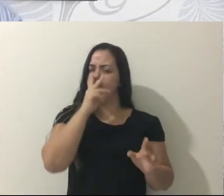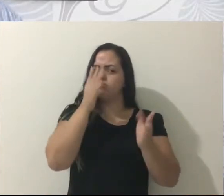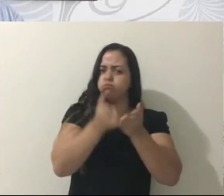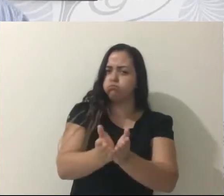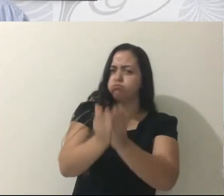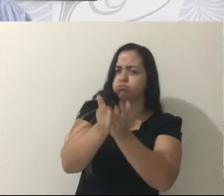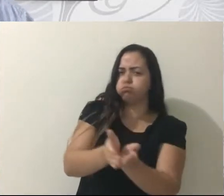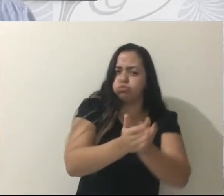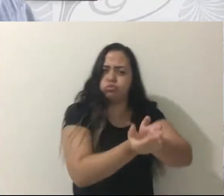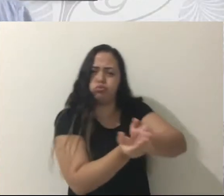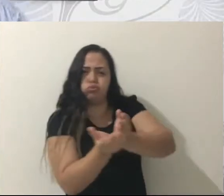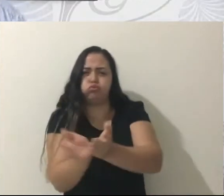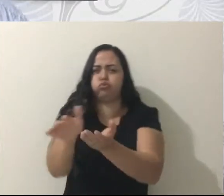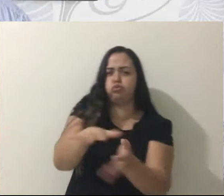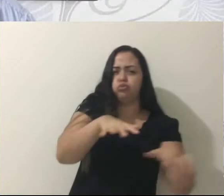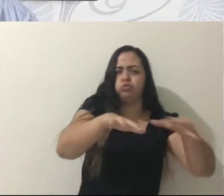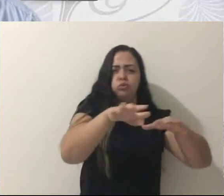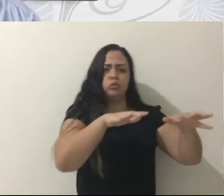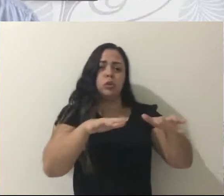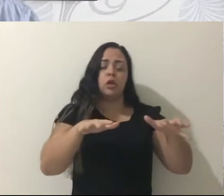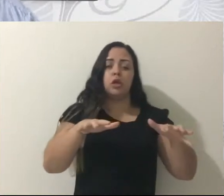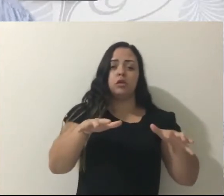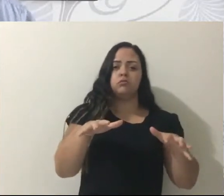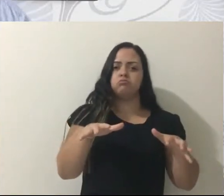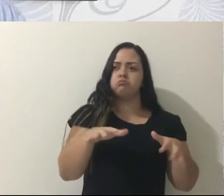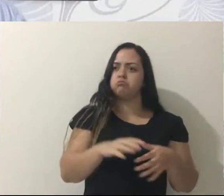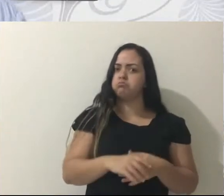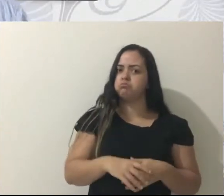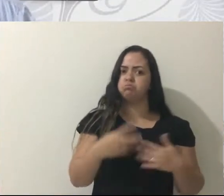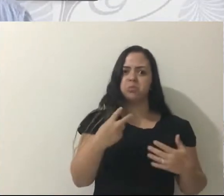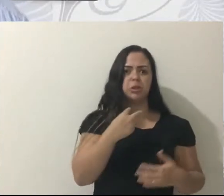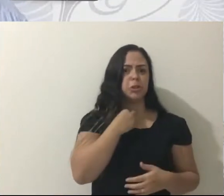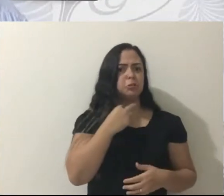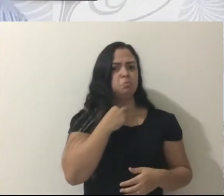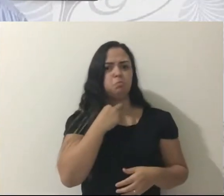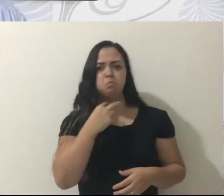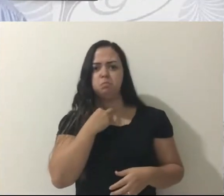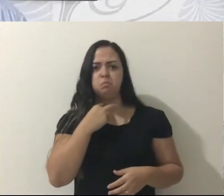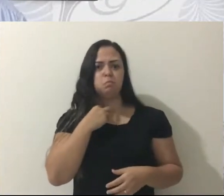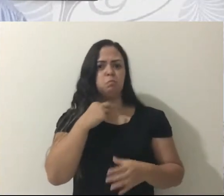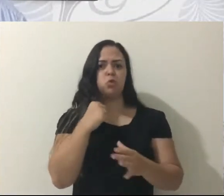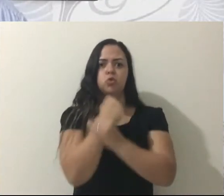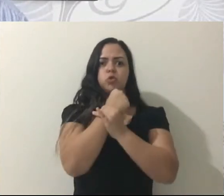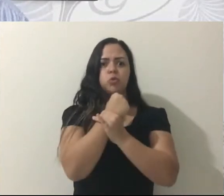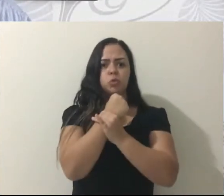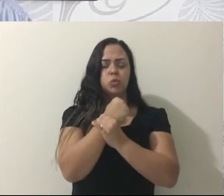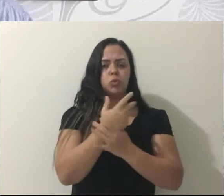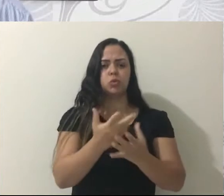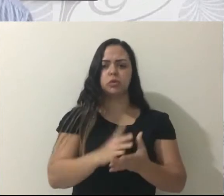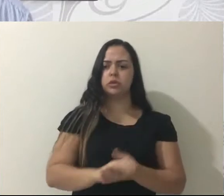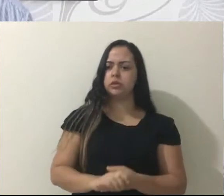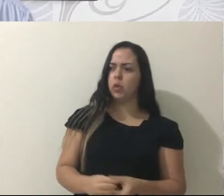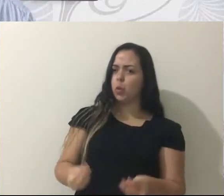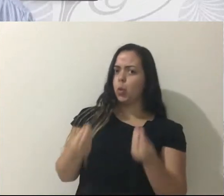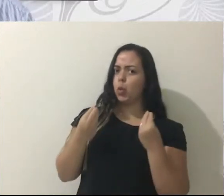fugindo, estava além do conhecimento e das habilidades que eles tinham. De maneira que eles começaram